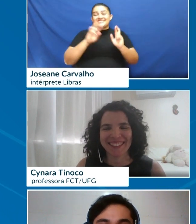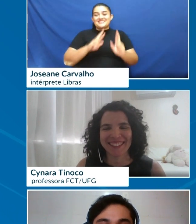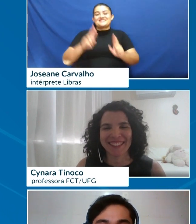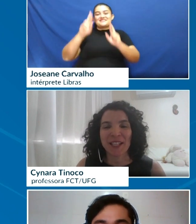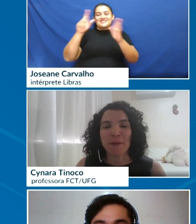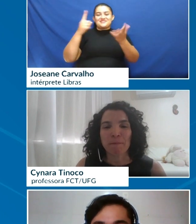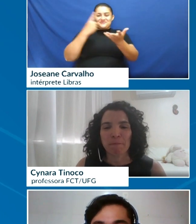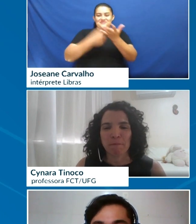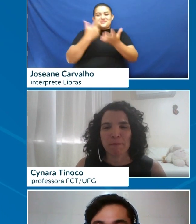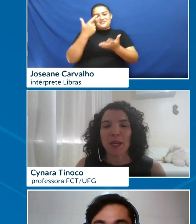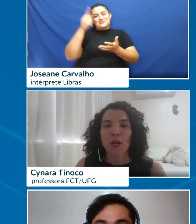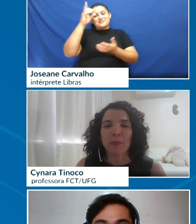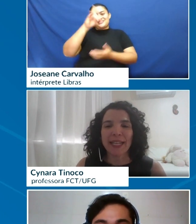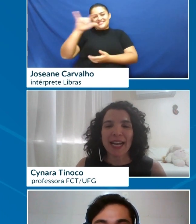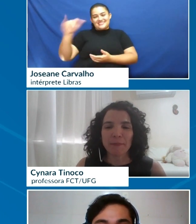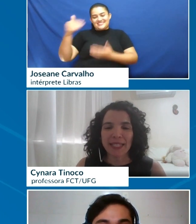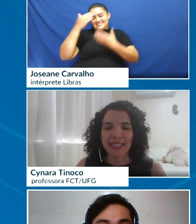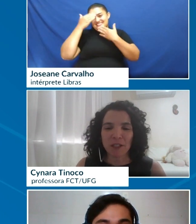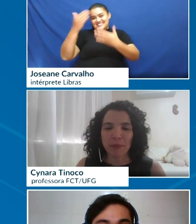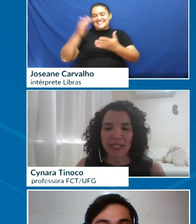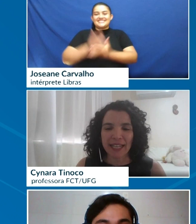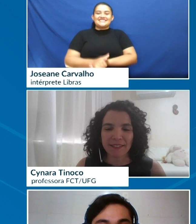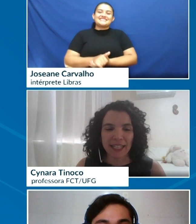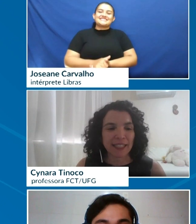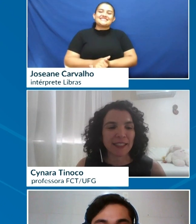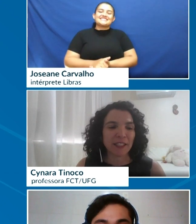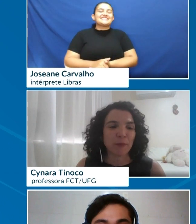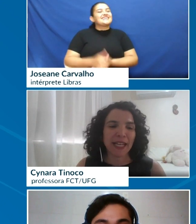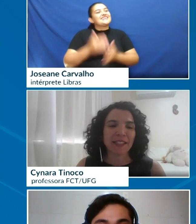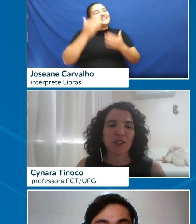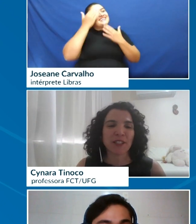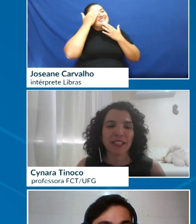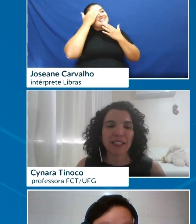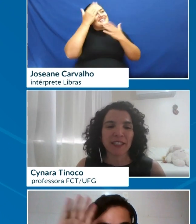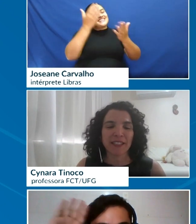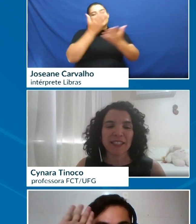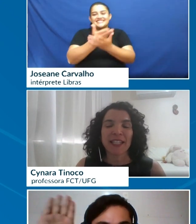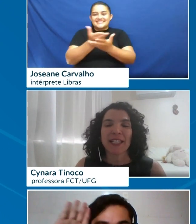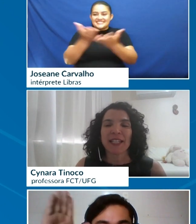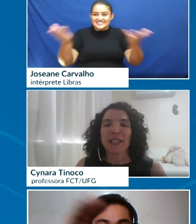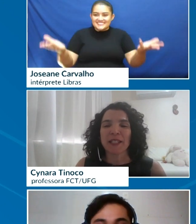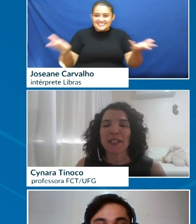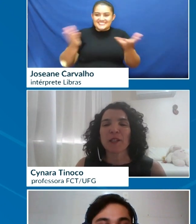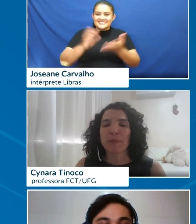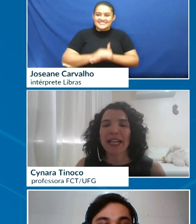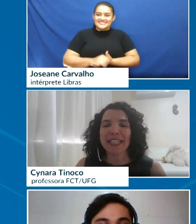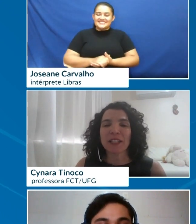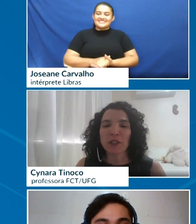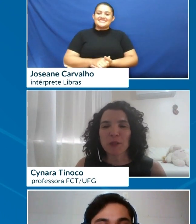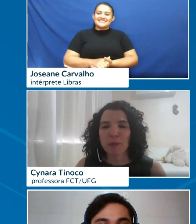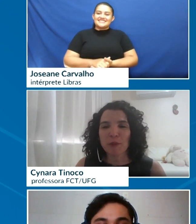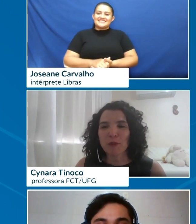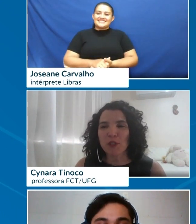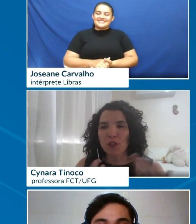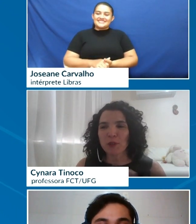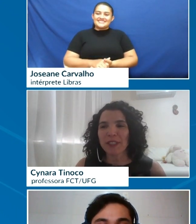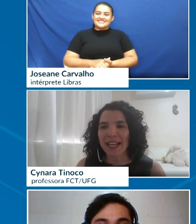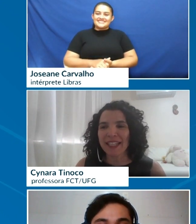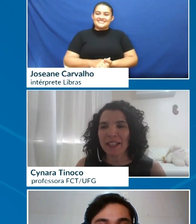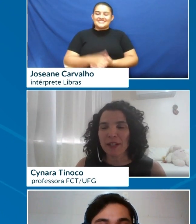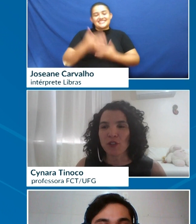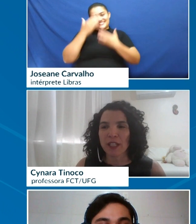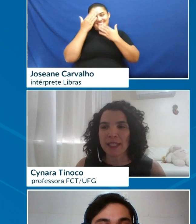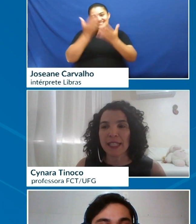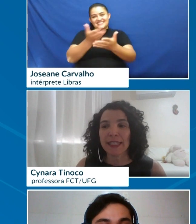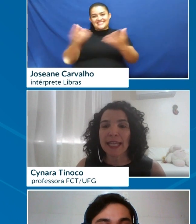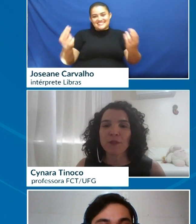isso. Muito obrigado. Obrigado, Marcelo. Obrigado, Nakan, e obrigado, Josiane. E obrigada a todos por nos escutar, né?